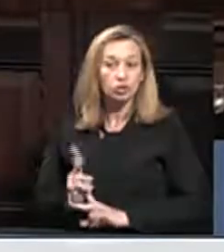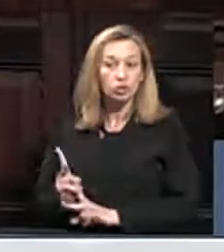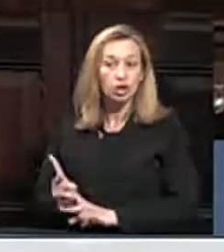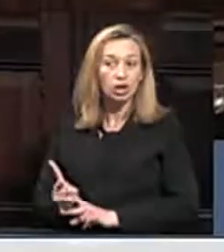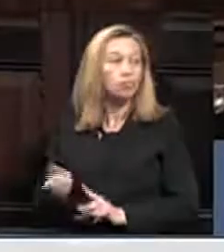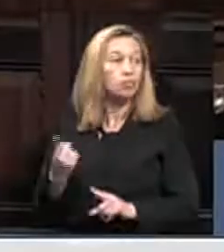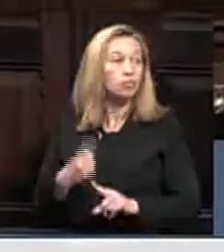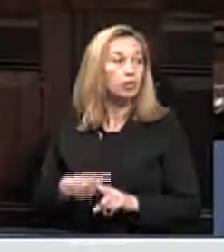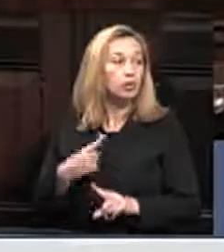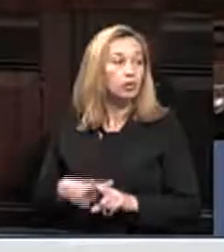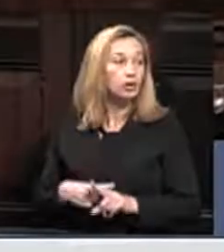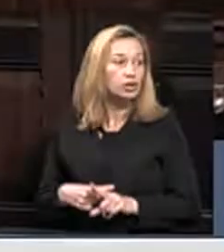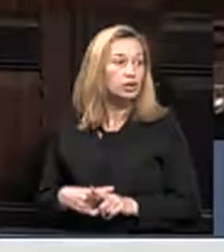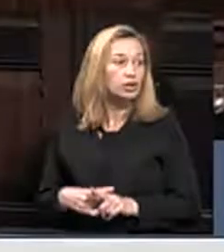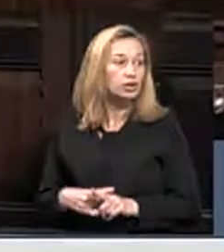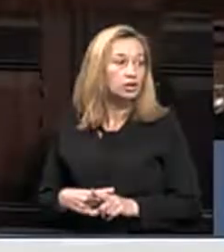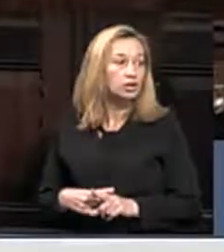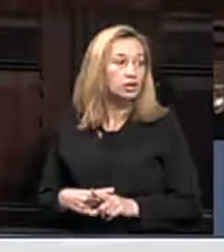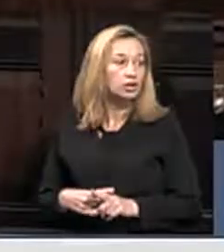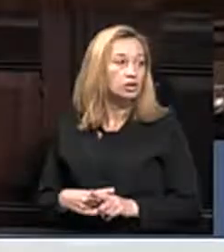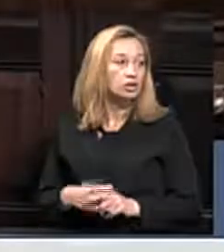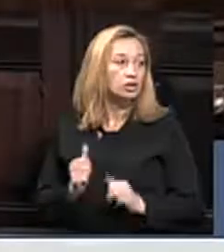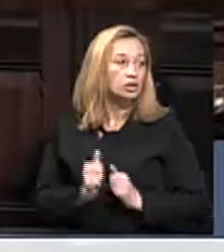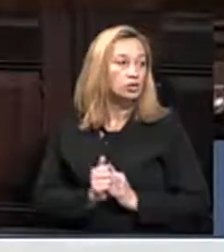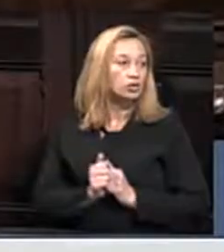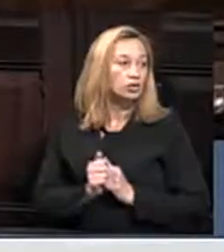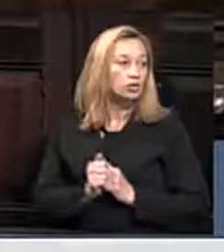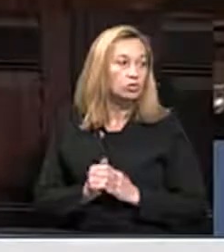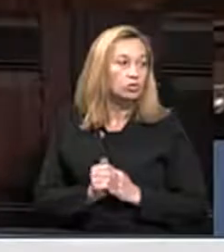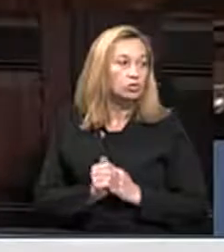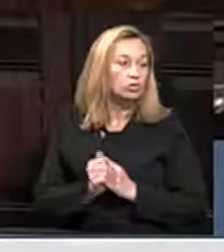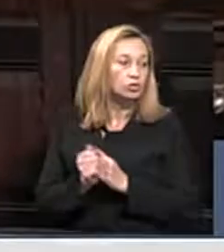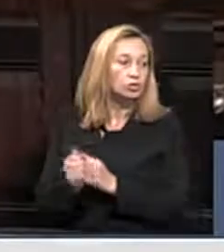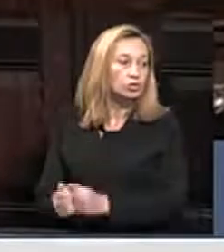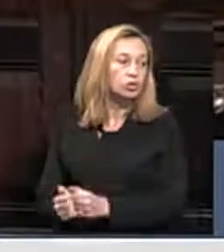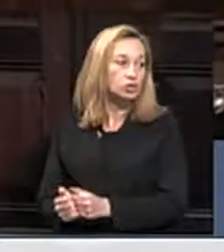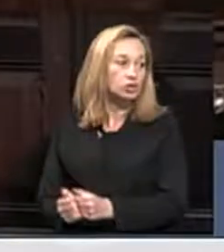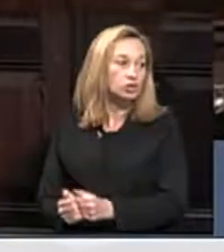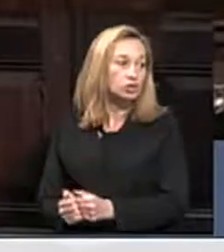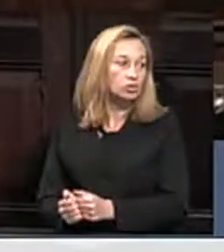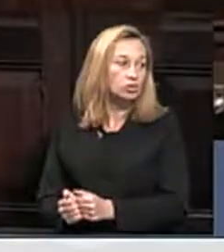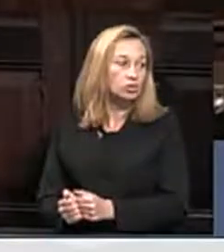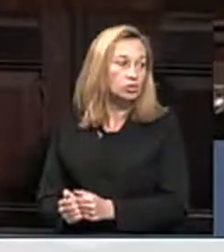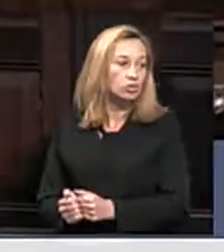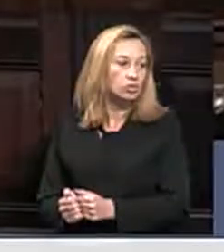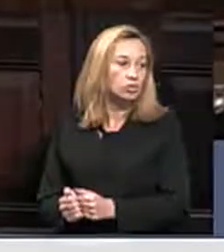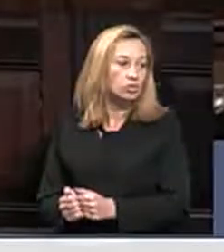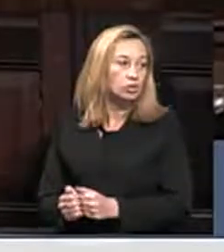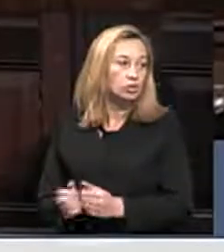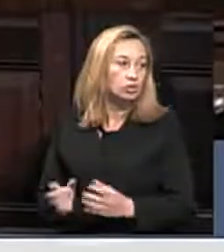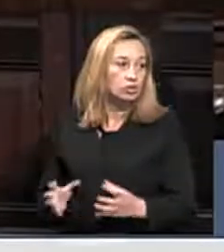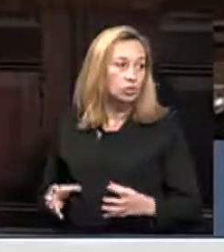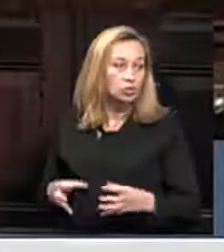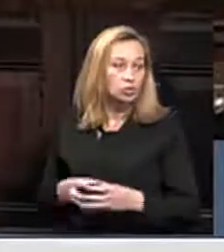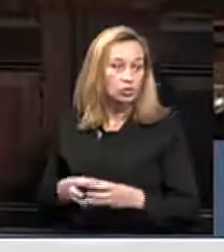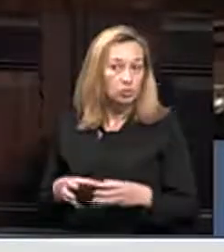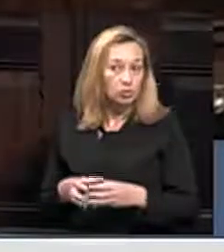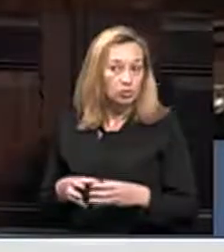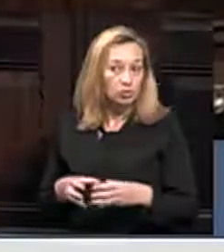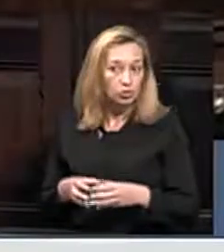porque seria conduzido por um quinteto que, no mínimo, naquela